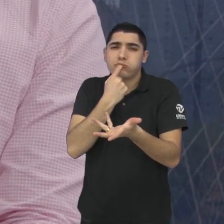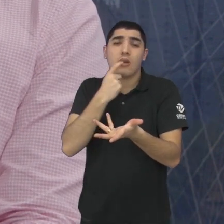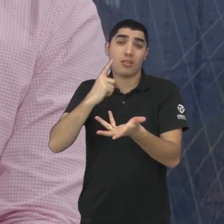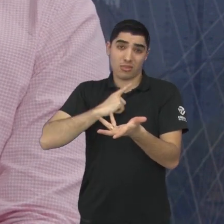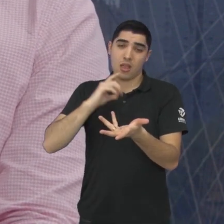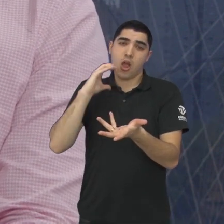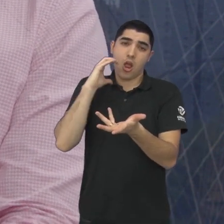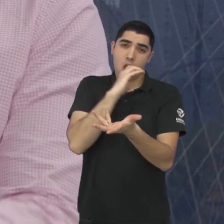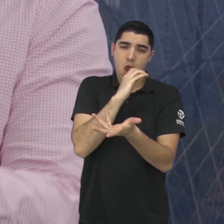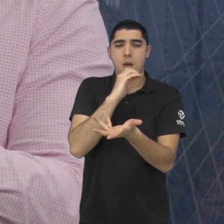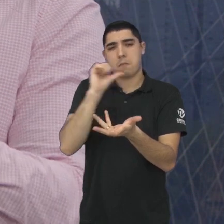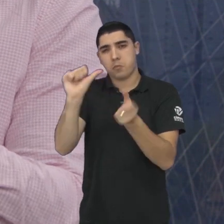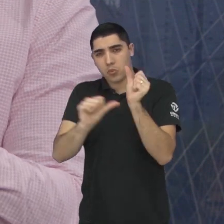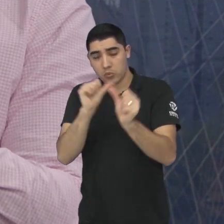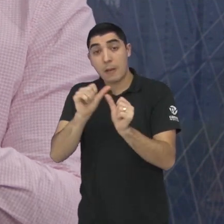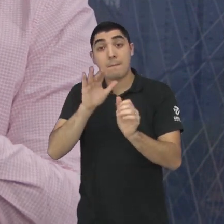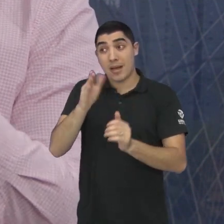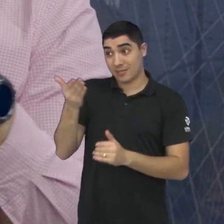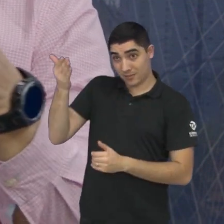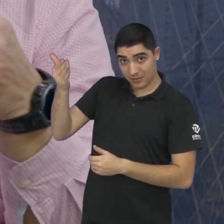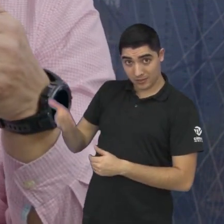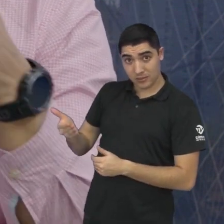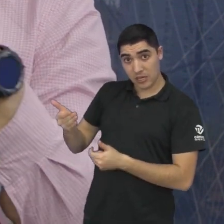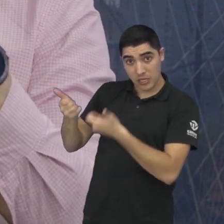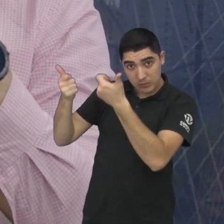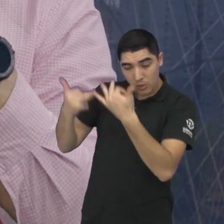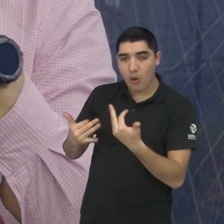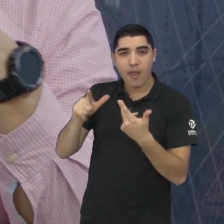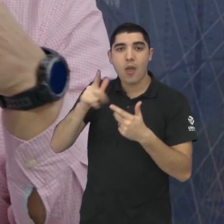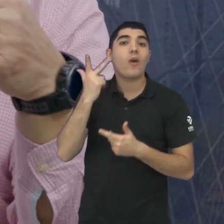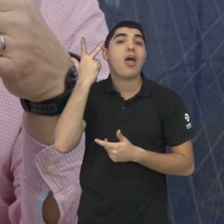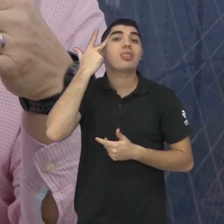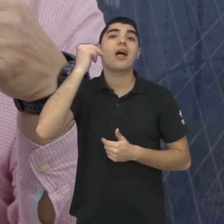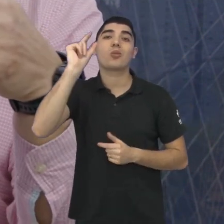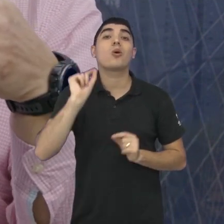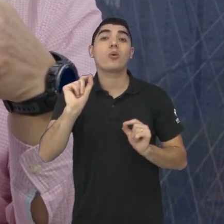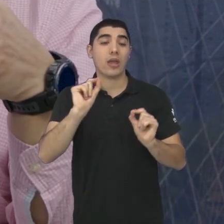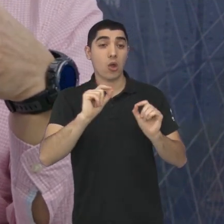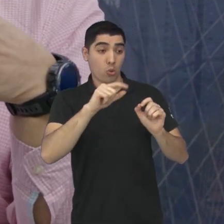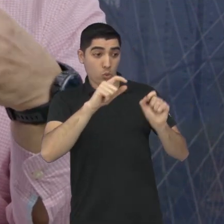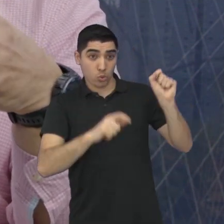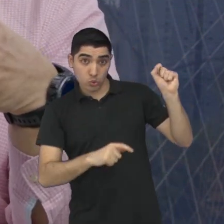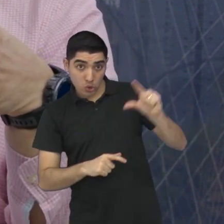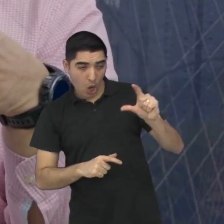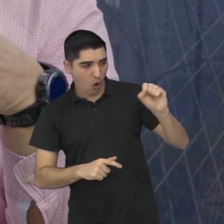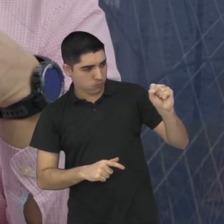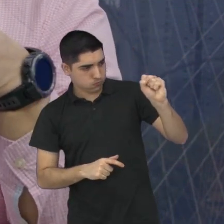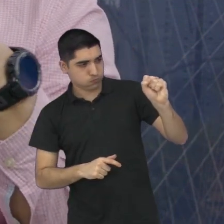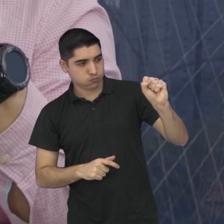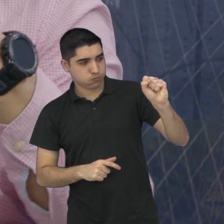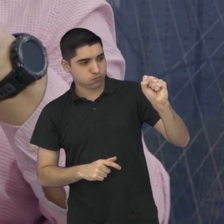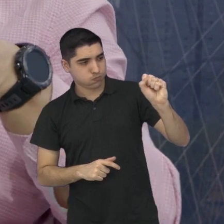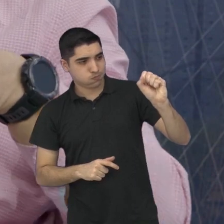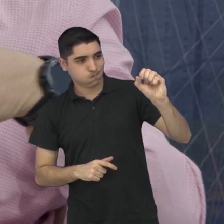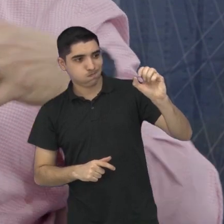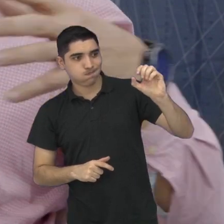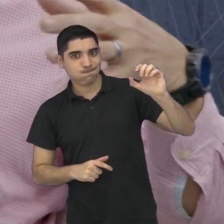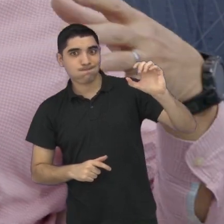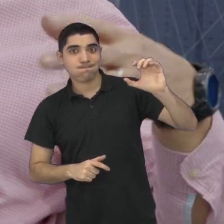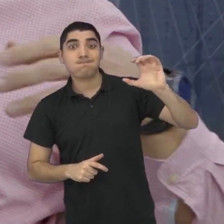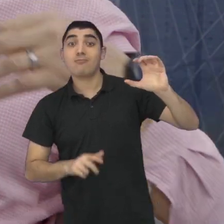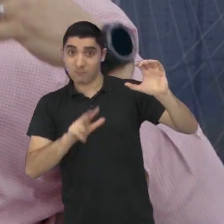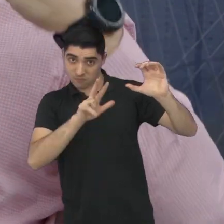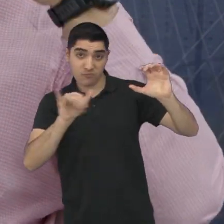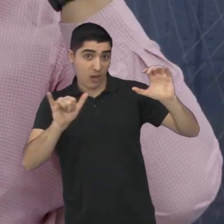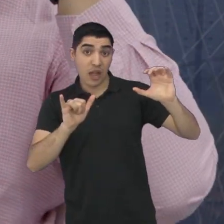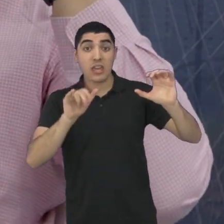Ernesto falou é a sequência natural, né, da evolução do Sol. É meio catastrófico falar que o Sol vai inflar